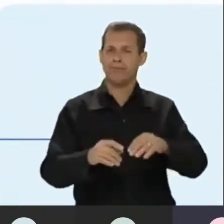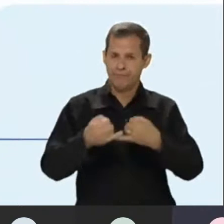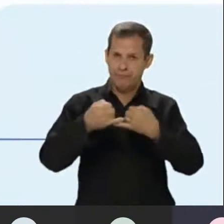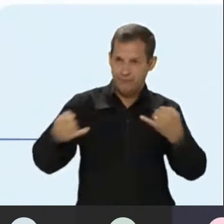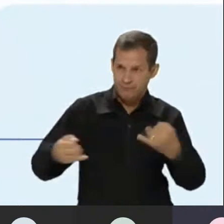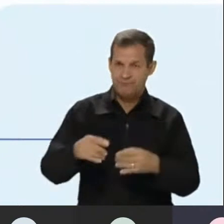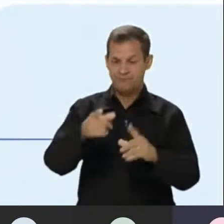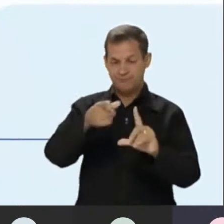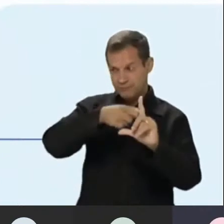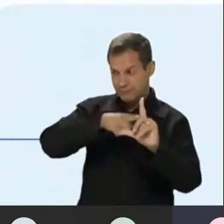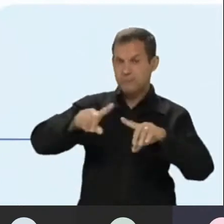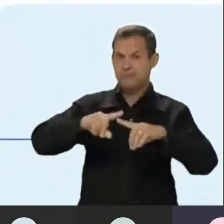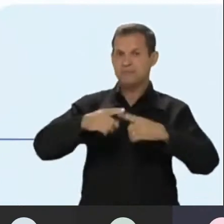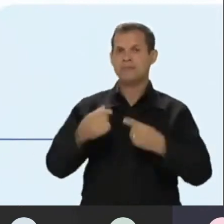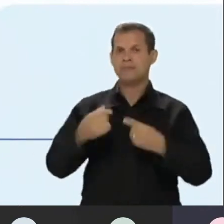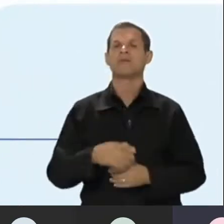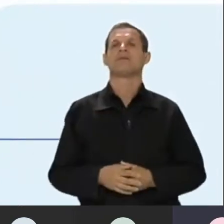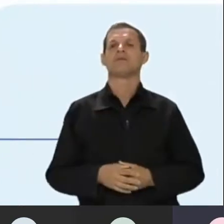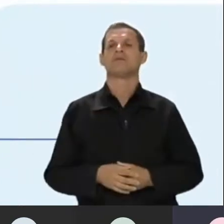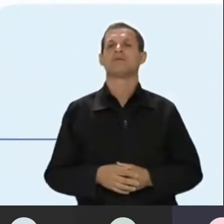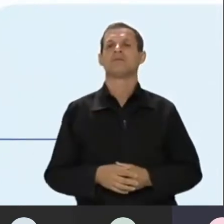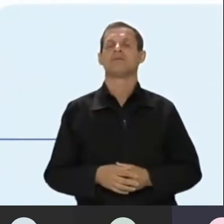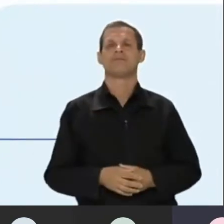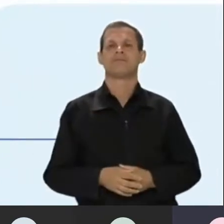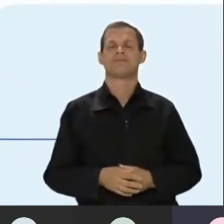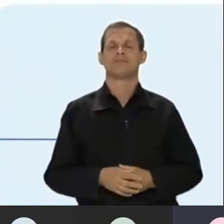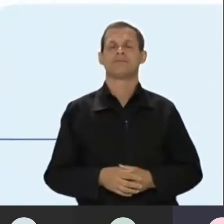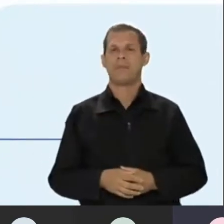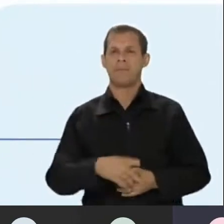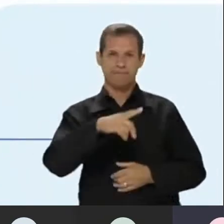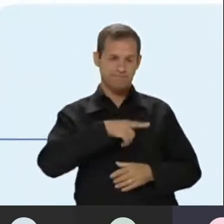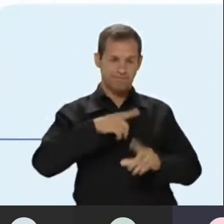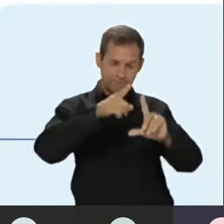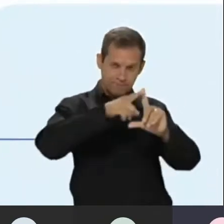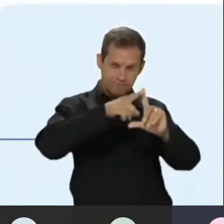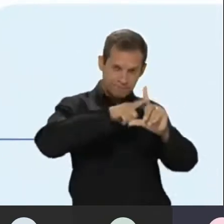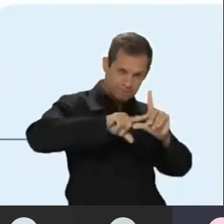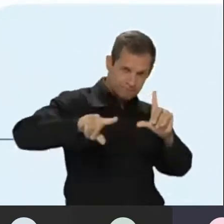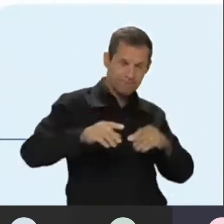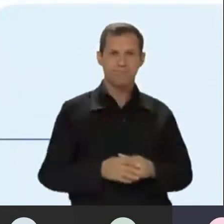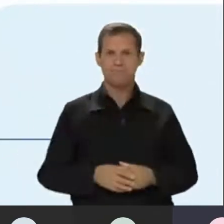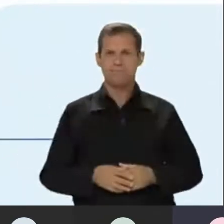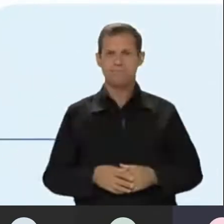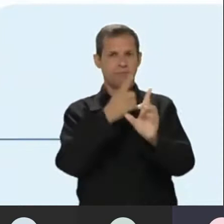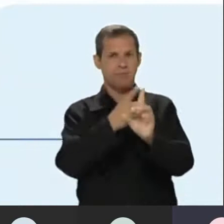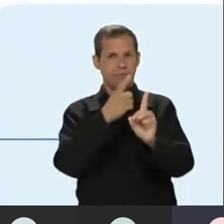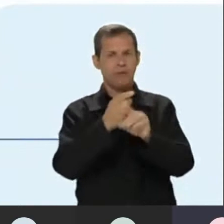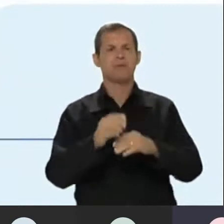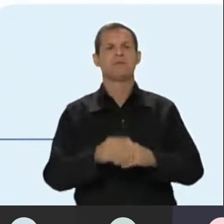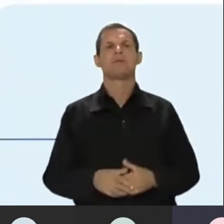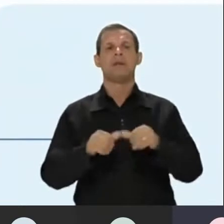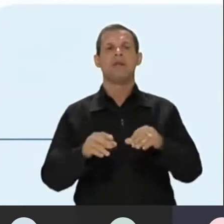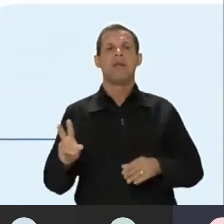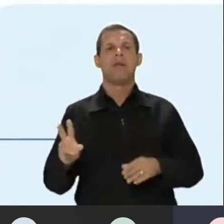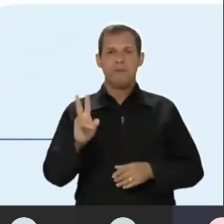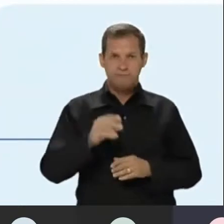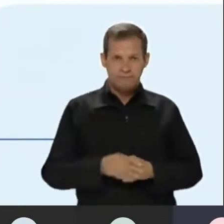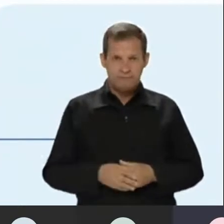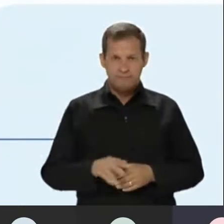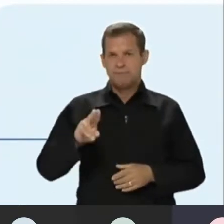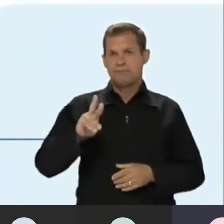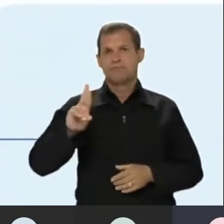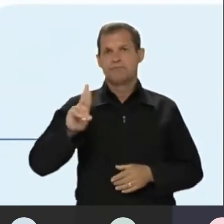em cima de uma curva, tá? Então eu vou pegar essa curva, subir e vou encontrar esse meu valor